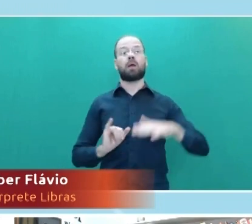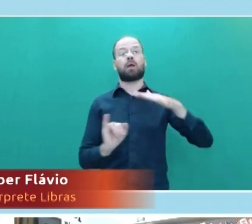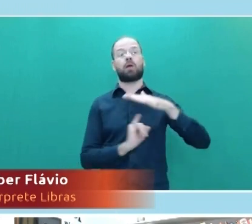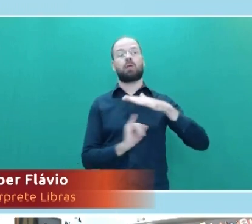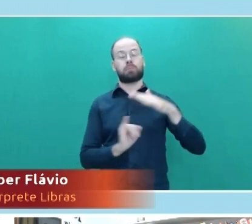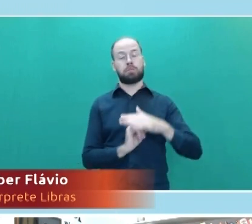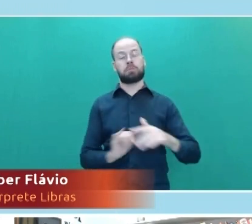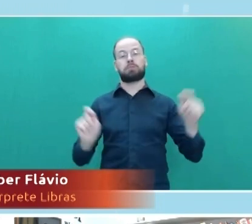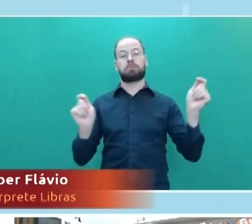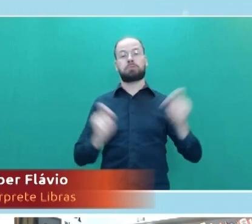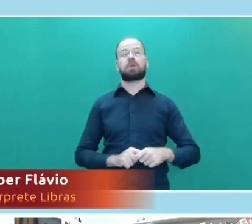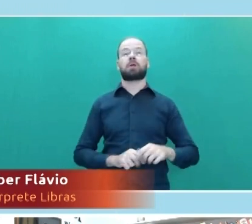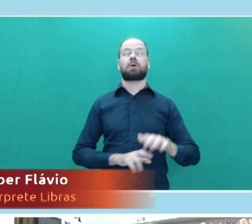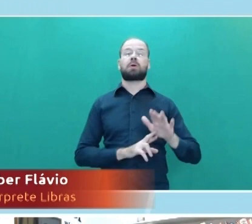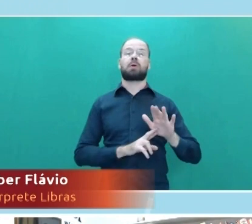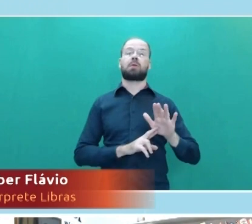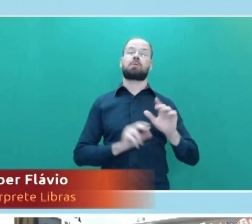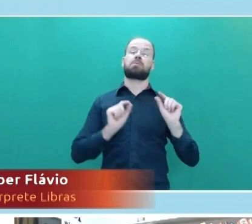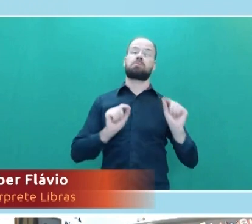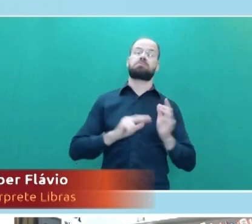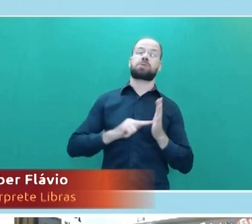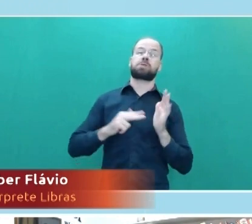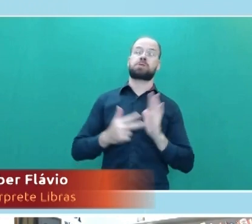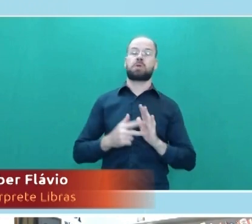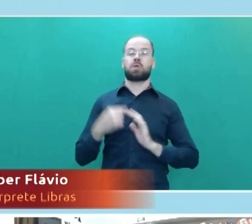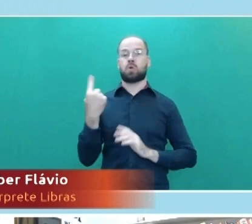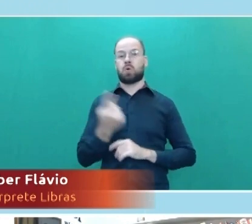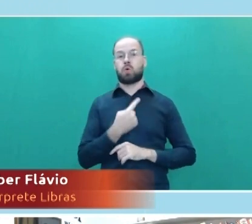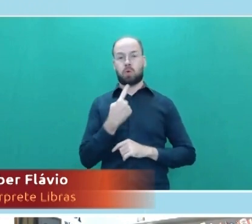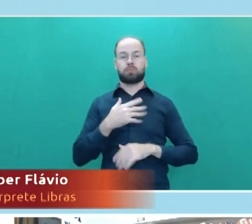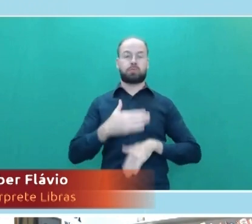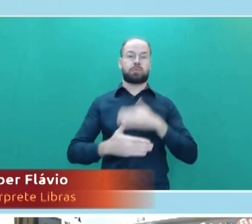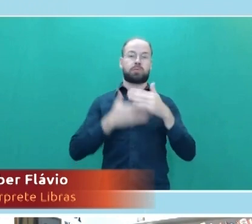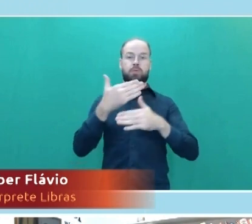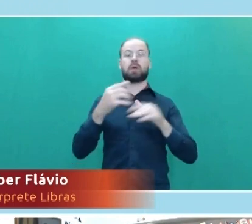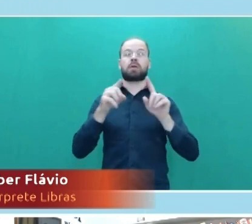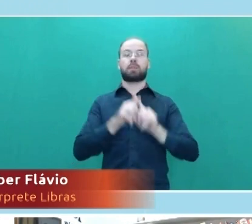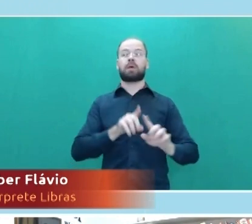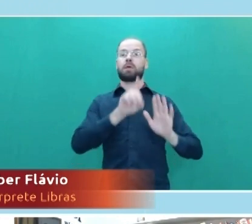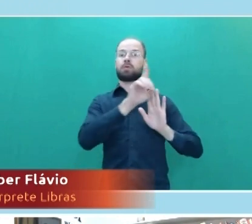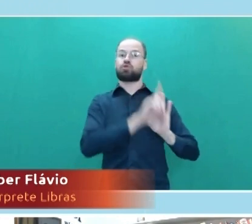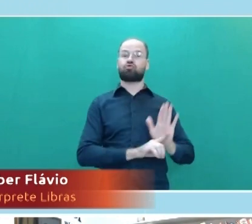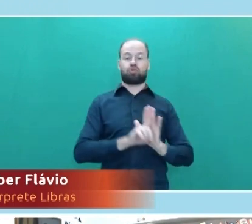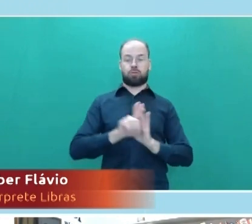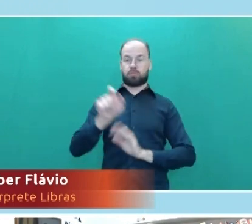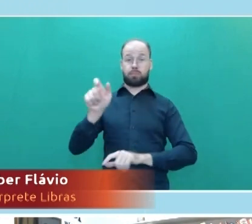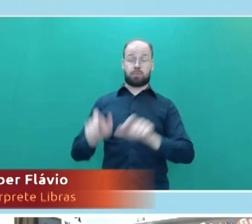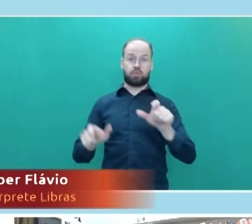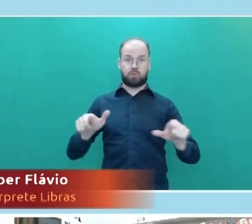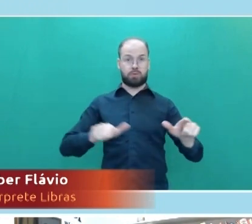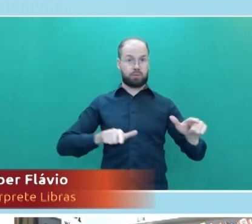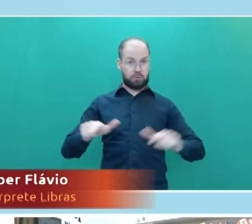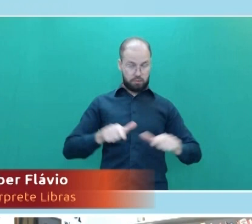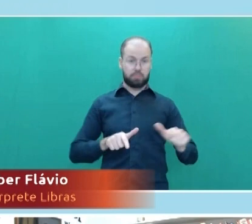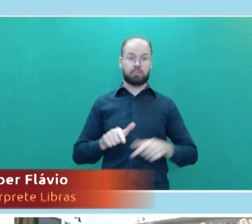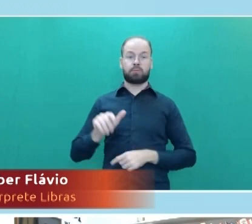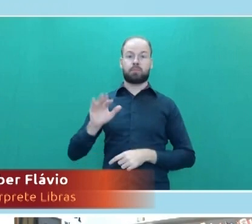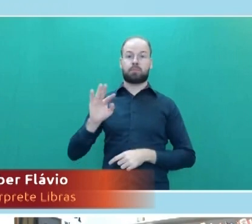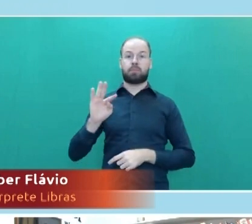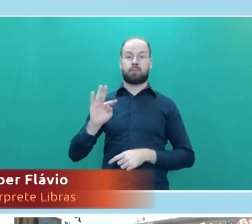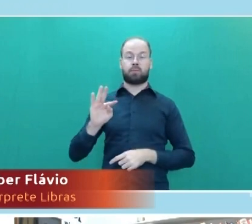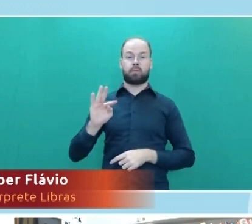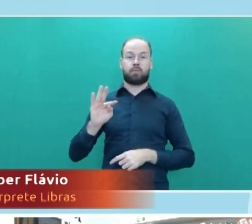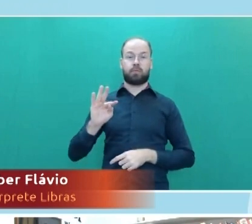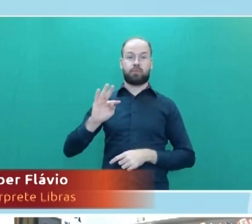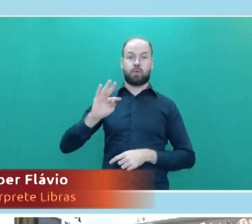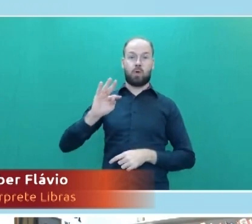pode representar para o nosso desenvolvimento, né, e também para os direitos dos trabalhadores? O Túlio, o